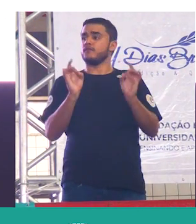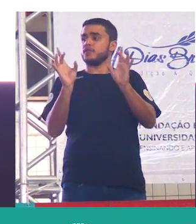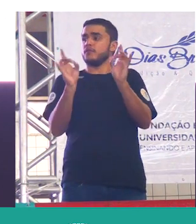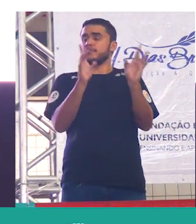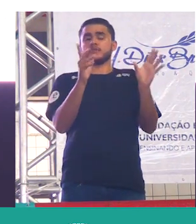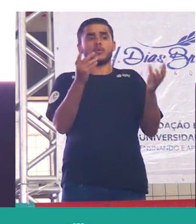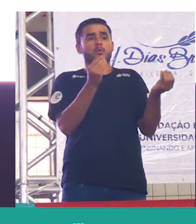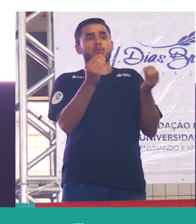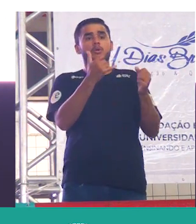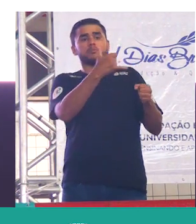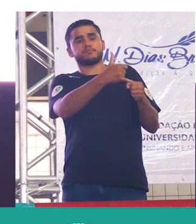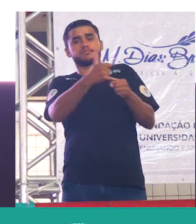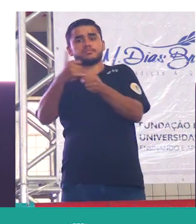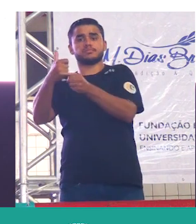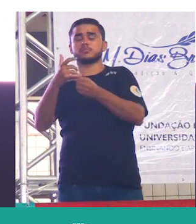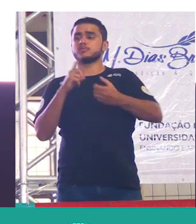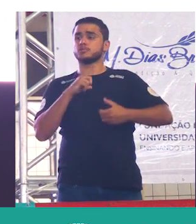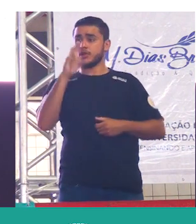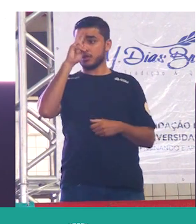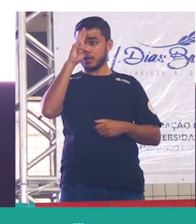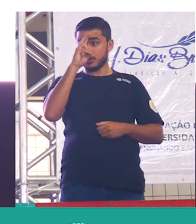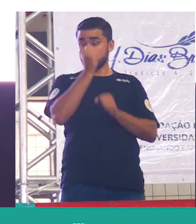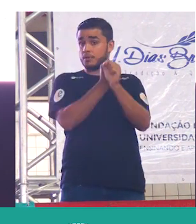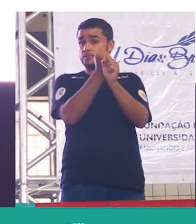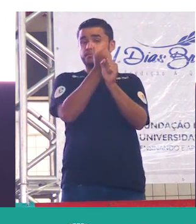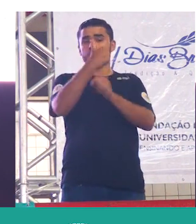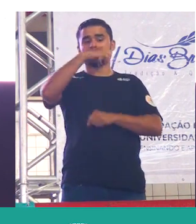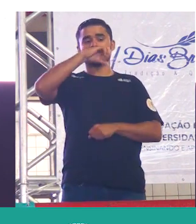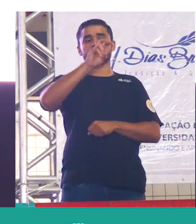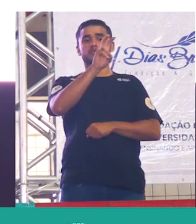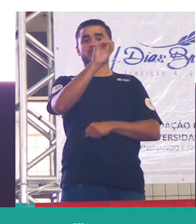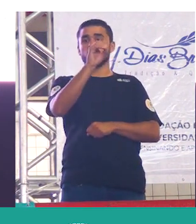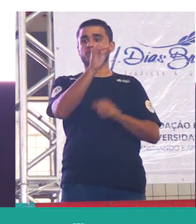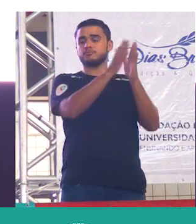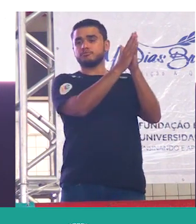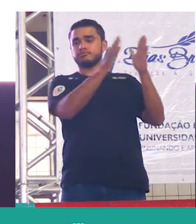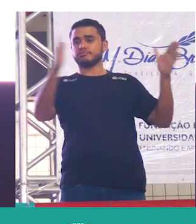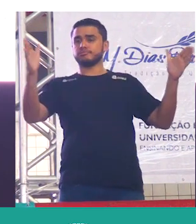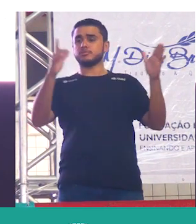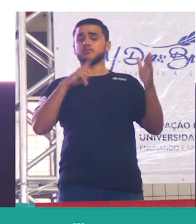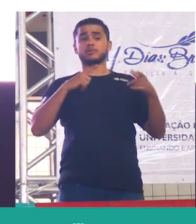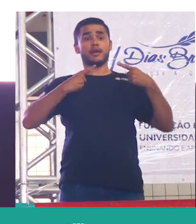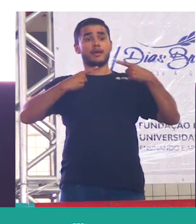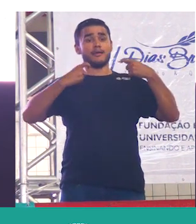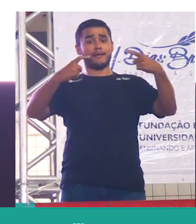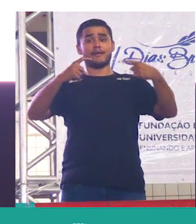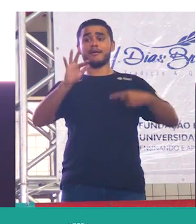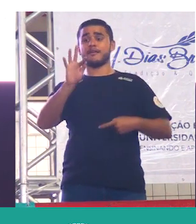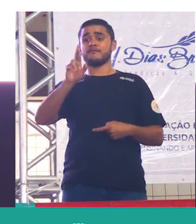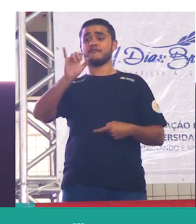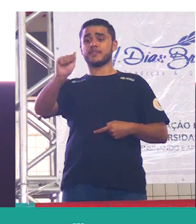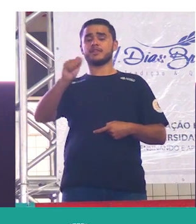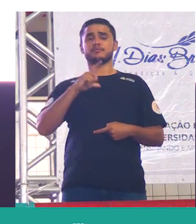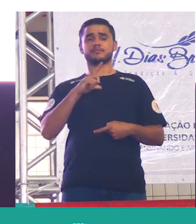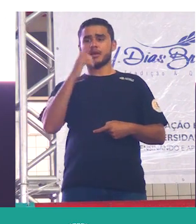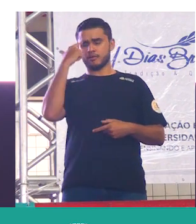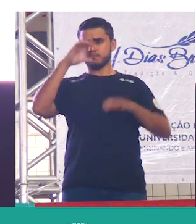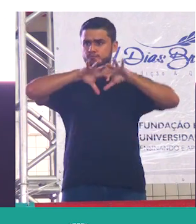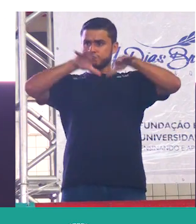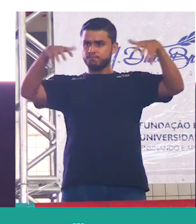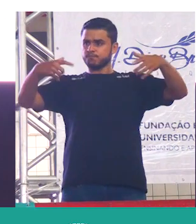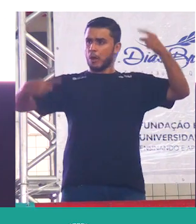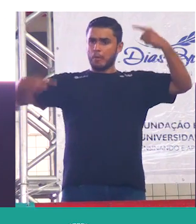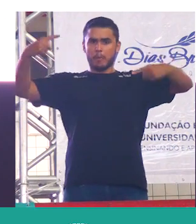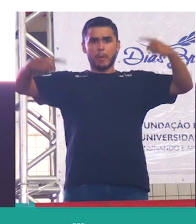1950. É a Guerra Fria, pessoal. É o momento em que o mundo está dividido em 2